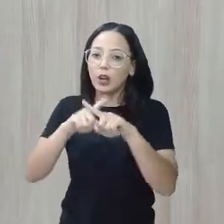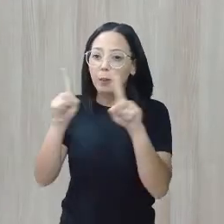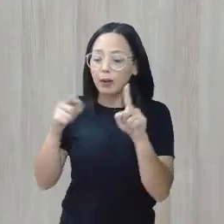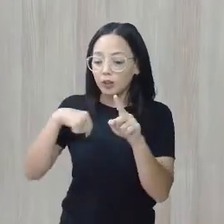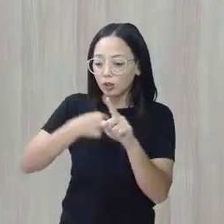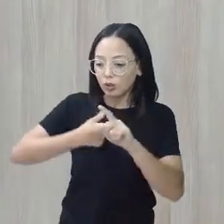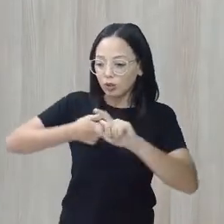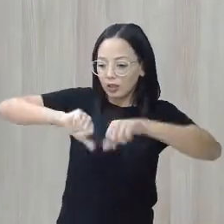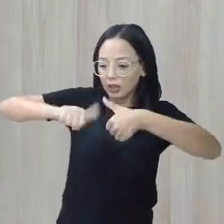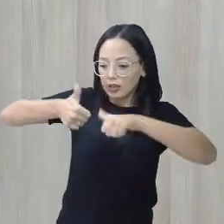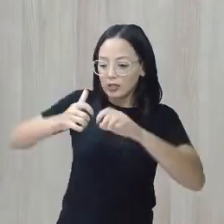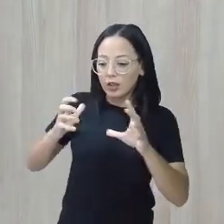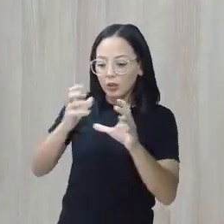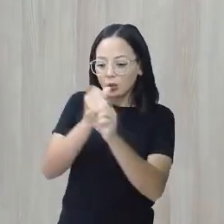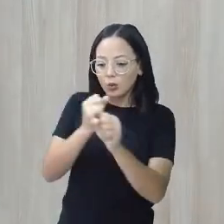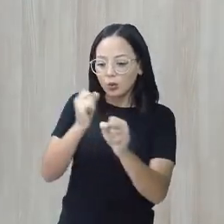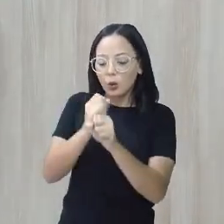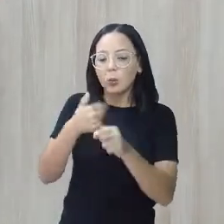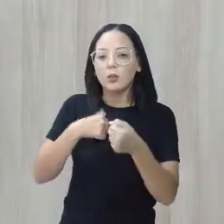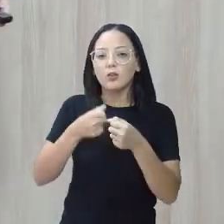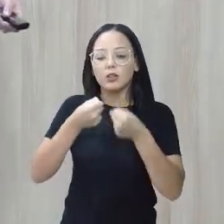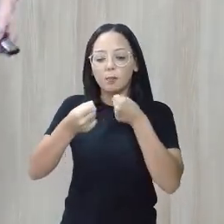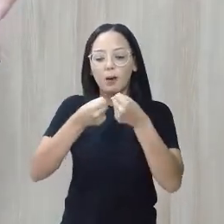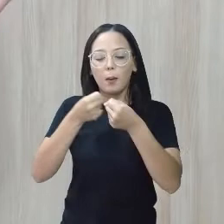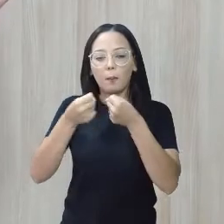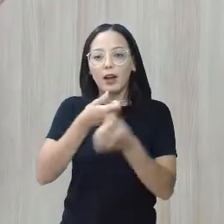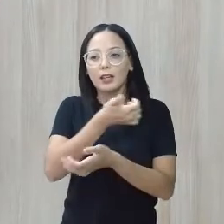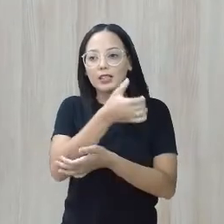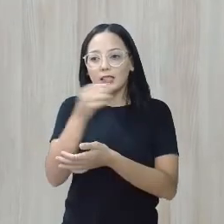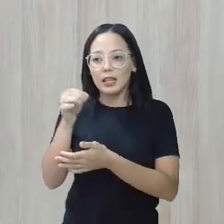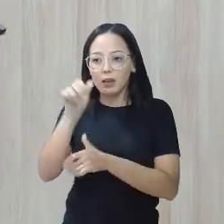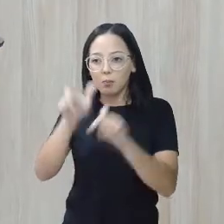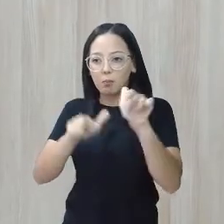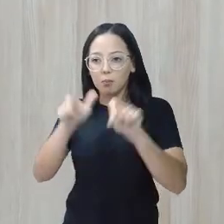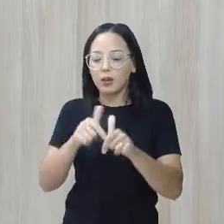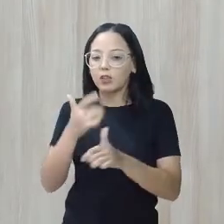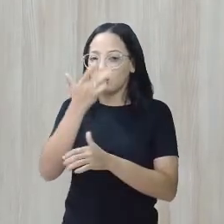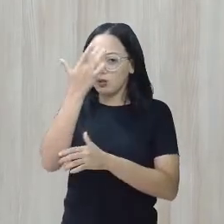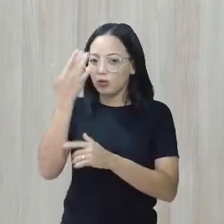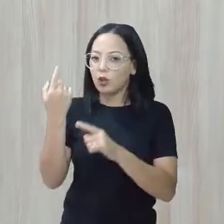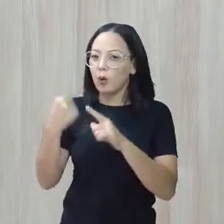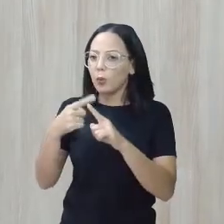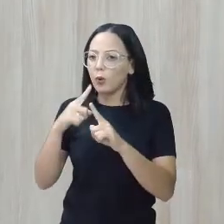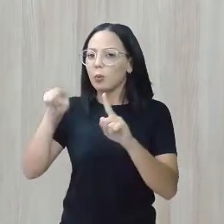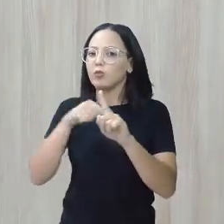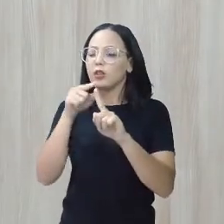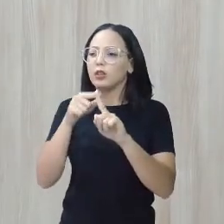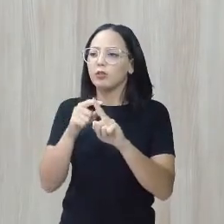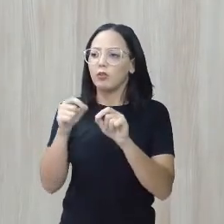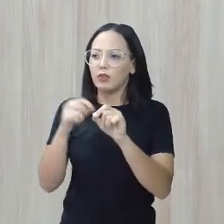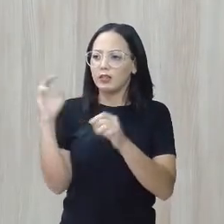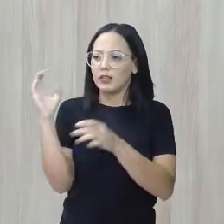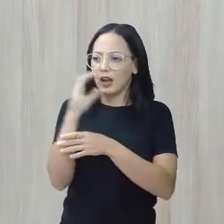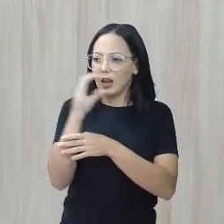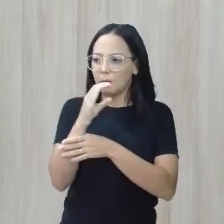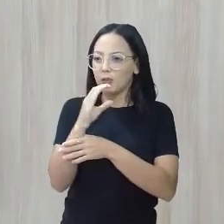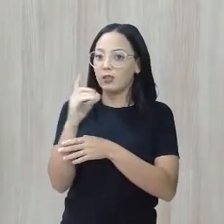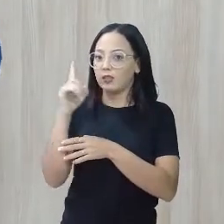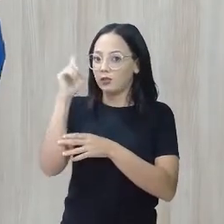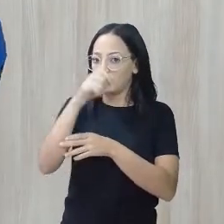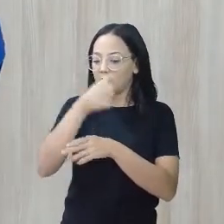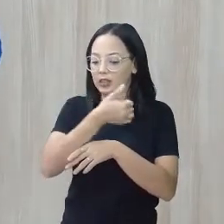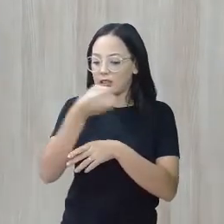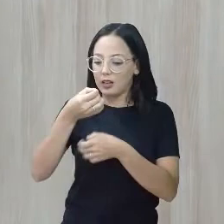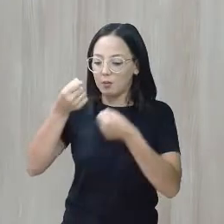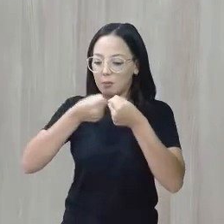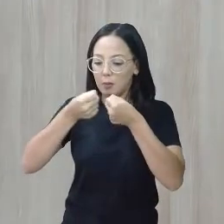analisa essa soma, eu teria que fazer a entrevista com 100 pessoas. Se a ideia da pesquisa é ser rápida, a gente vai demorar um pouquinho com essas 100, né?